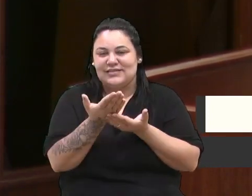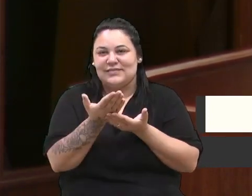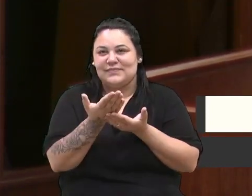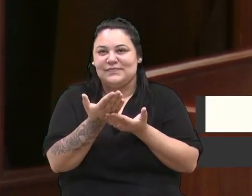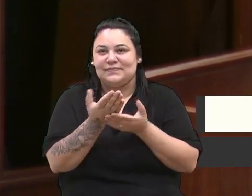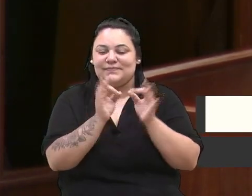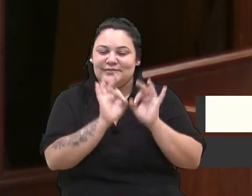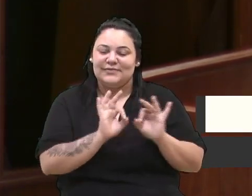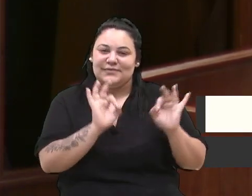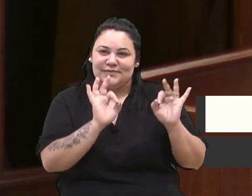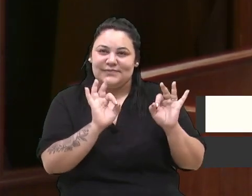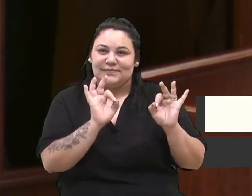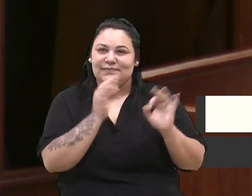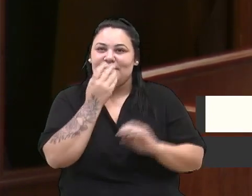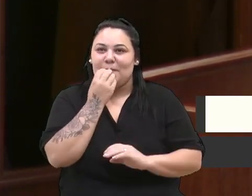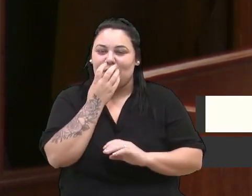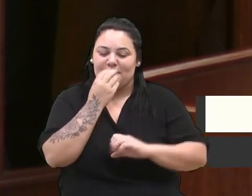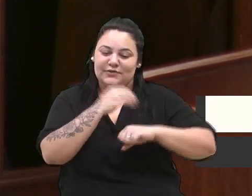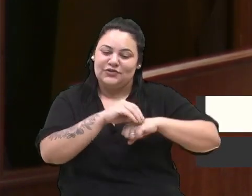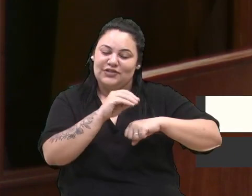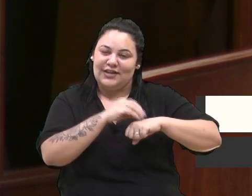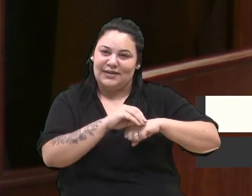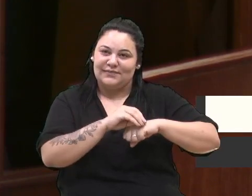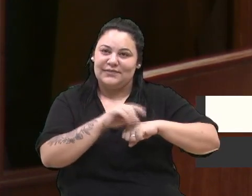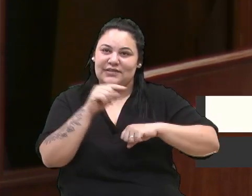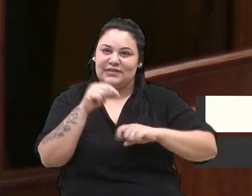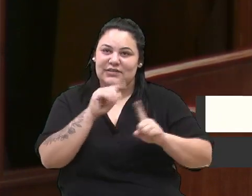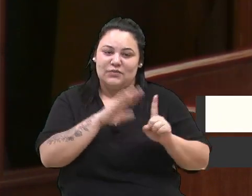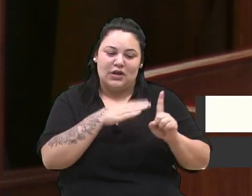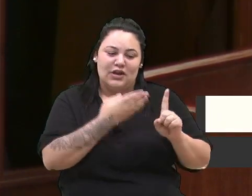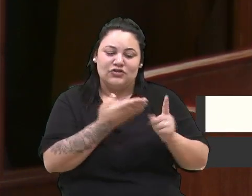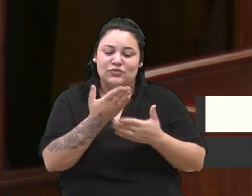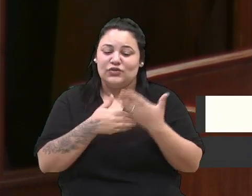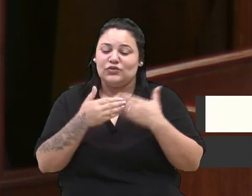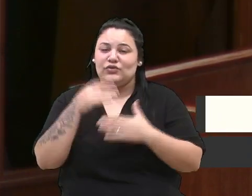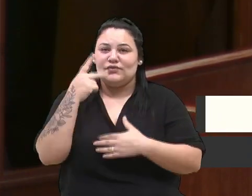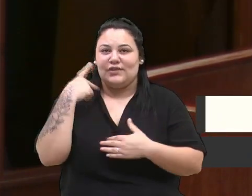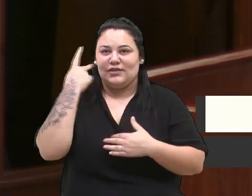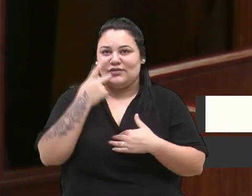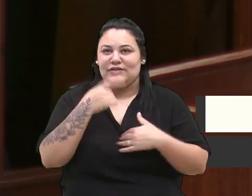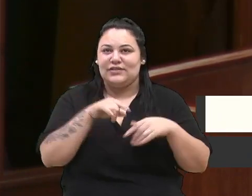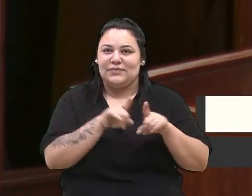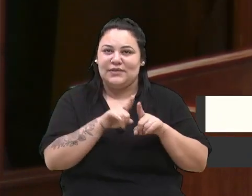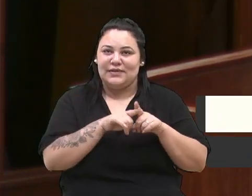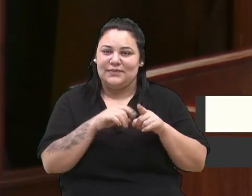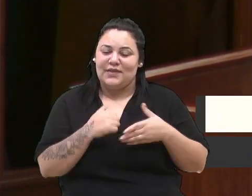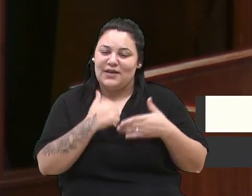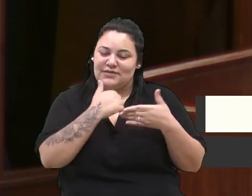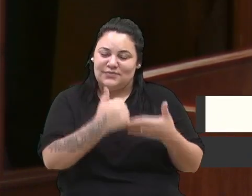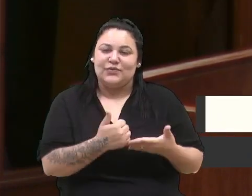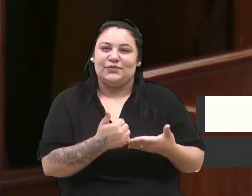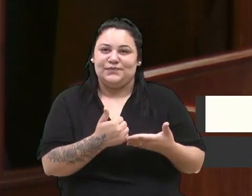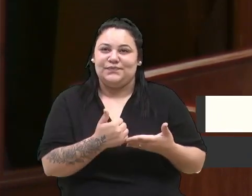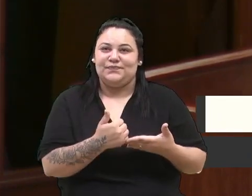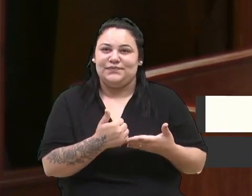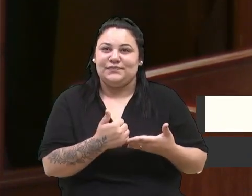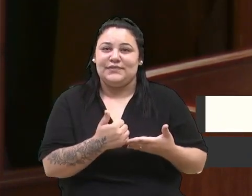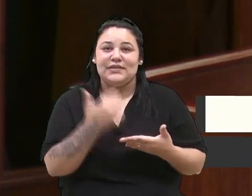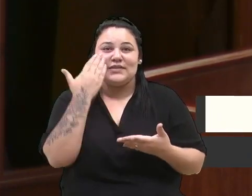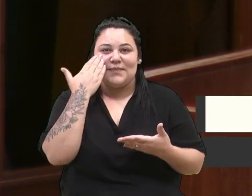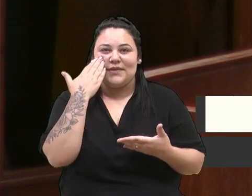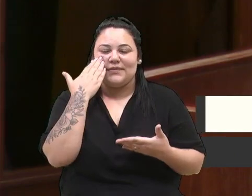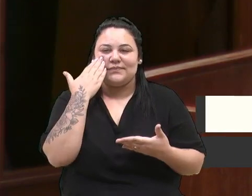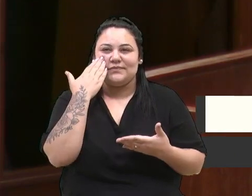vereador Camines por propor essa homenagem, mas por todos os vereadores darem esse apoio e considerar a Ceasa